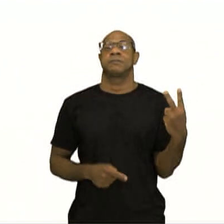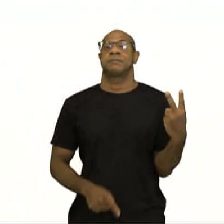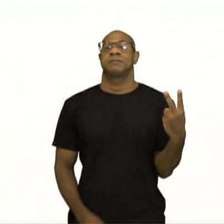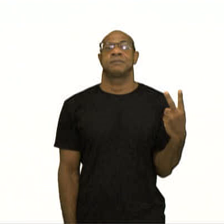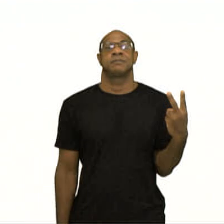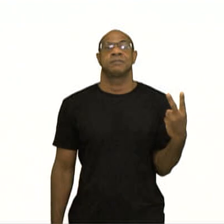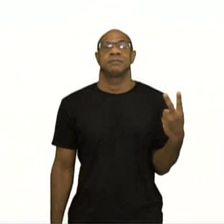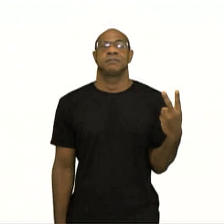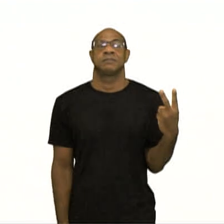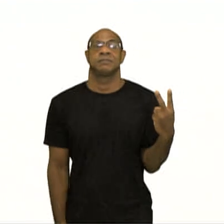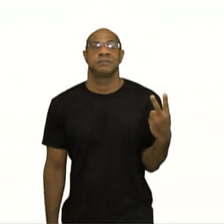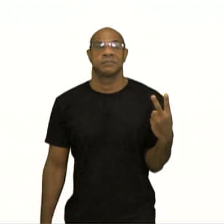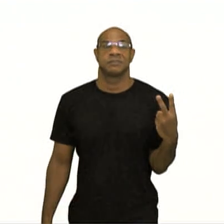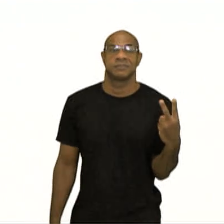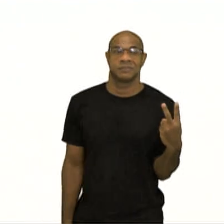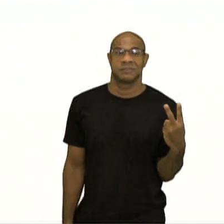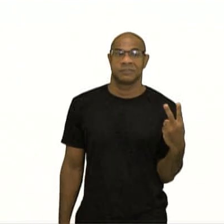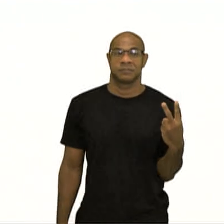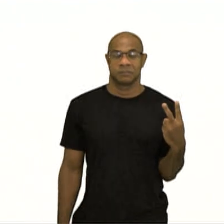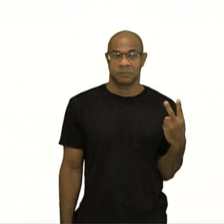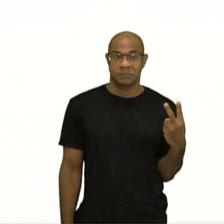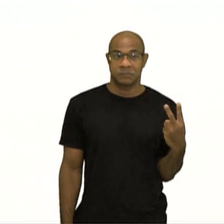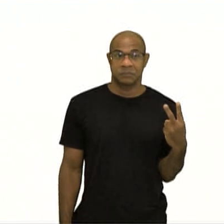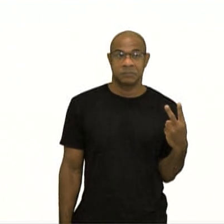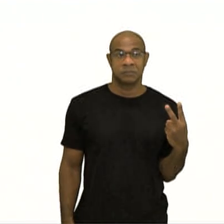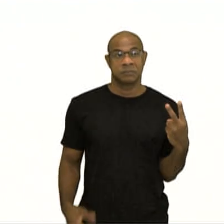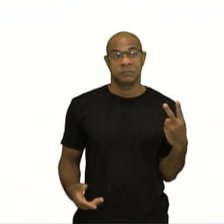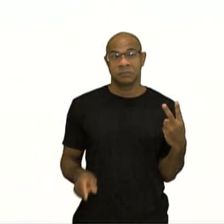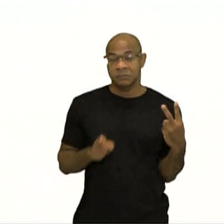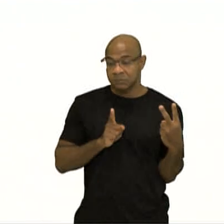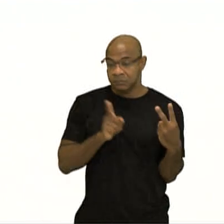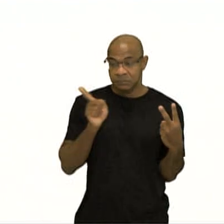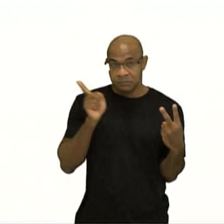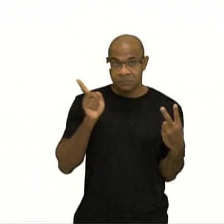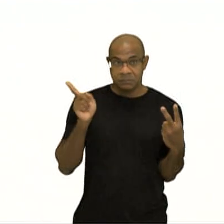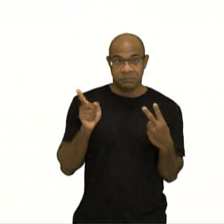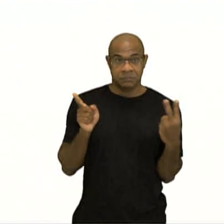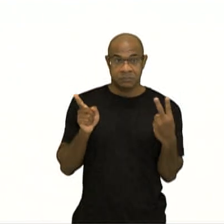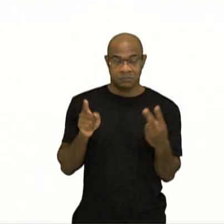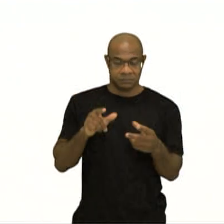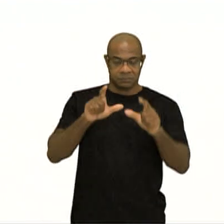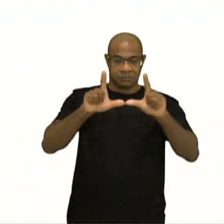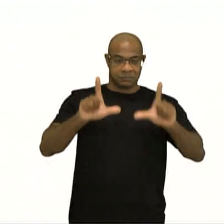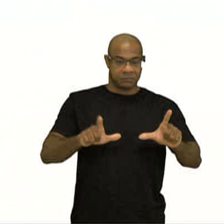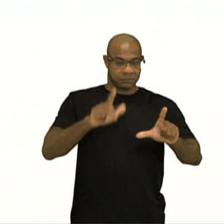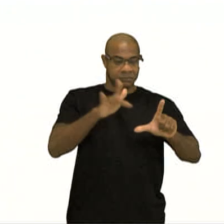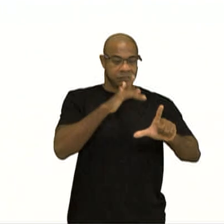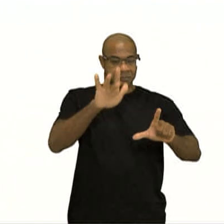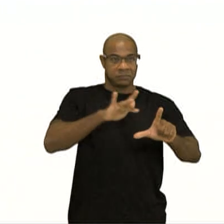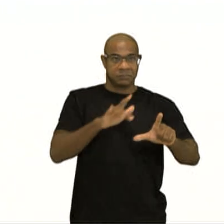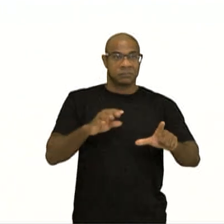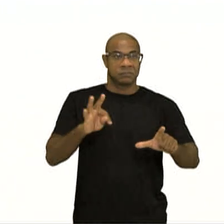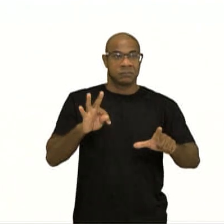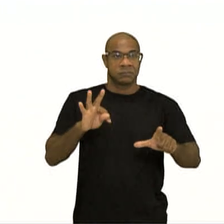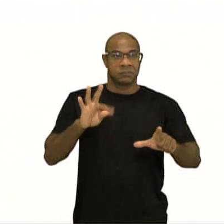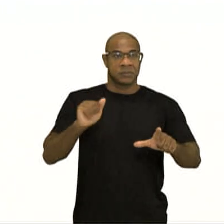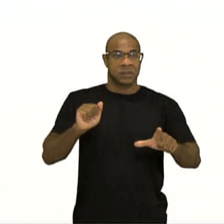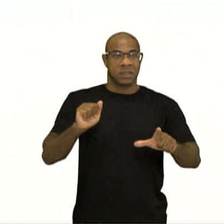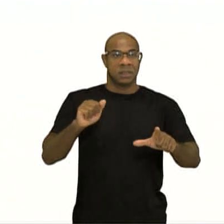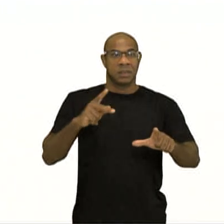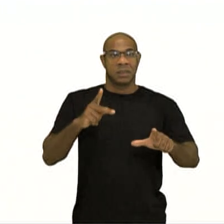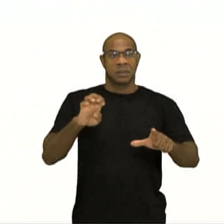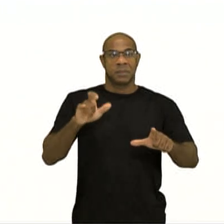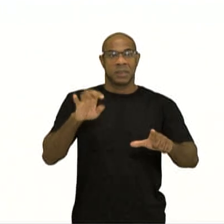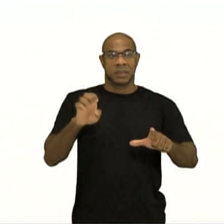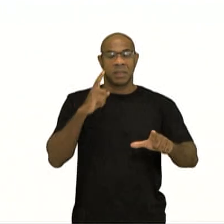to start up? Yes, it does. No, it doesn't. Aqui, sobre o tablet, né, se ele demora para iniciar, se você vai dar uma